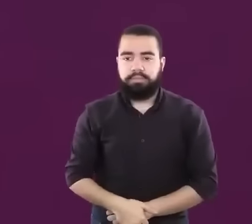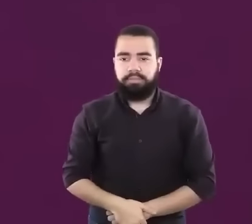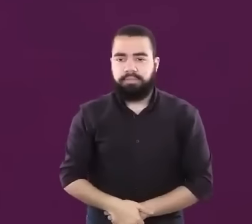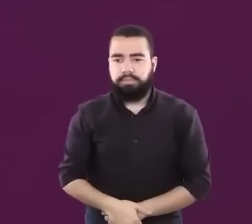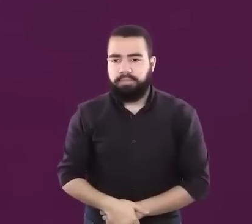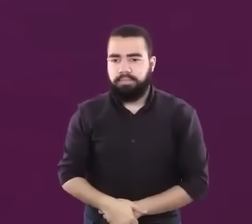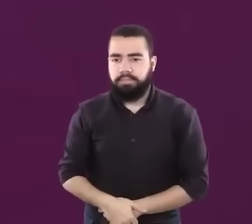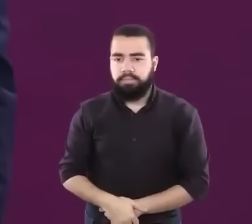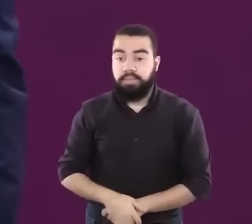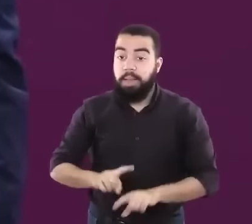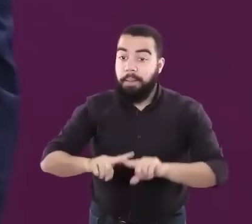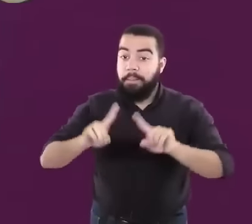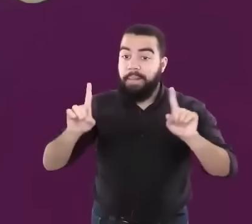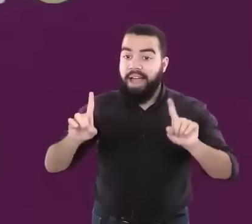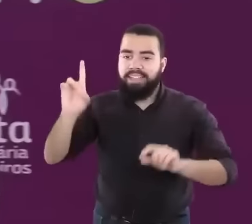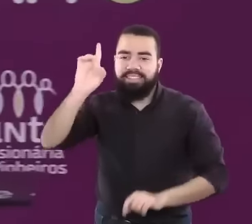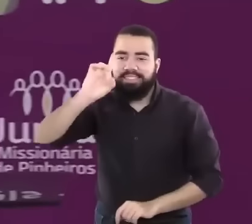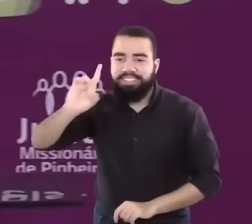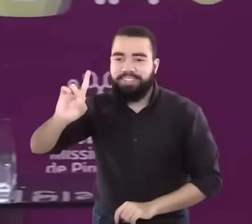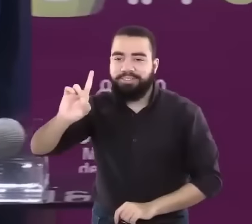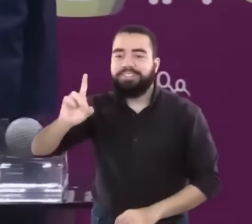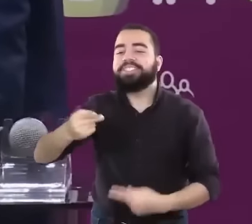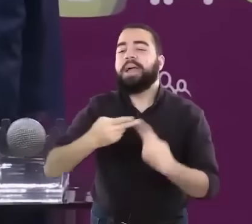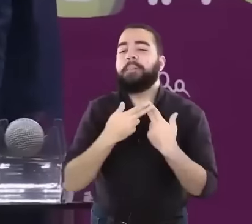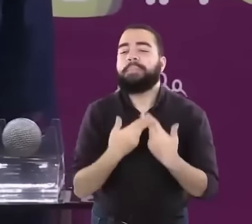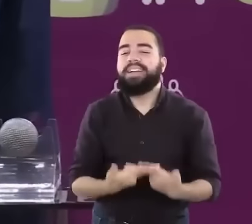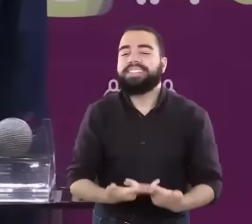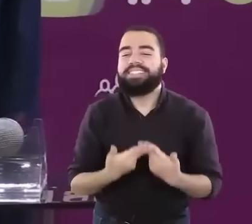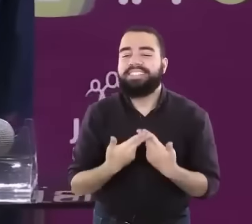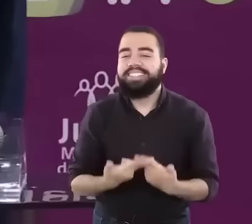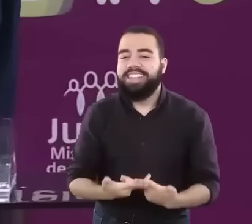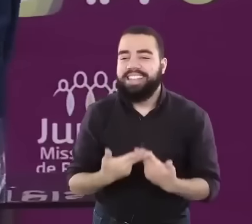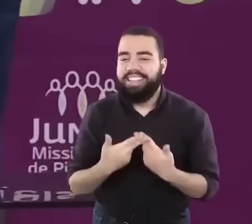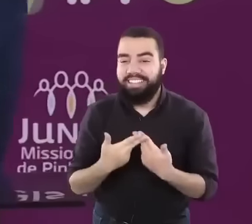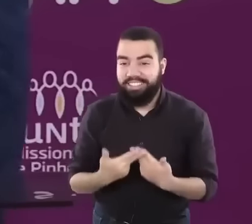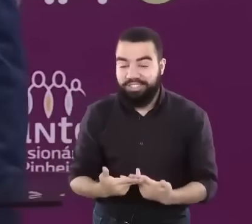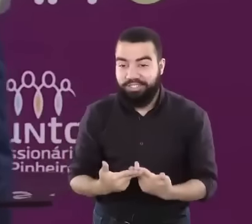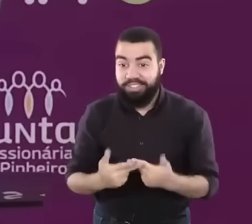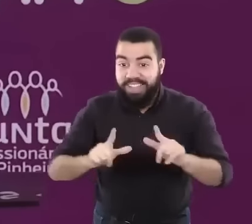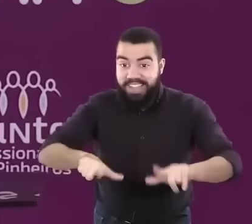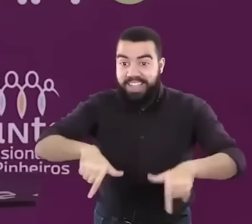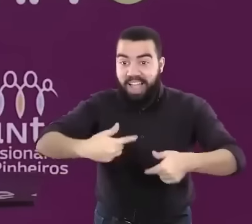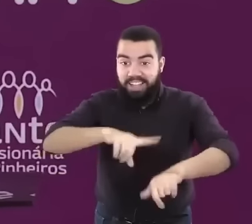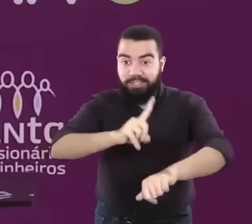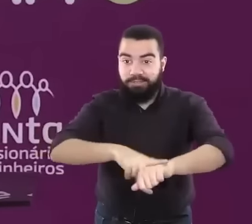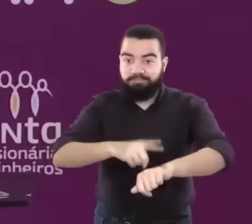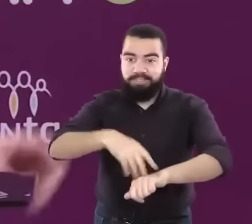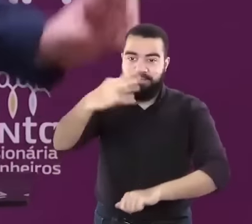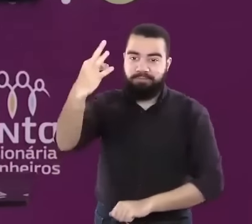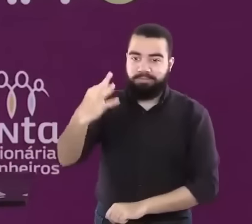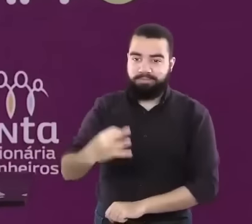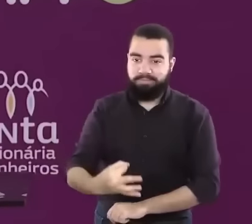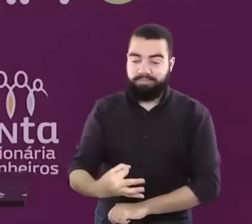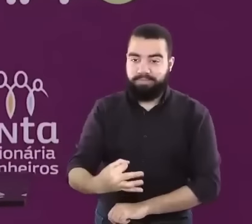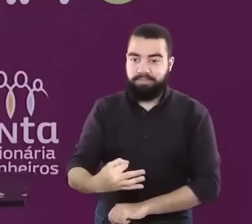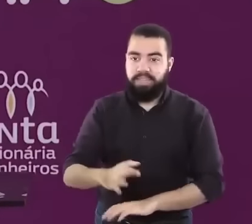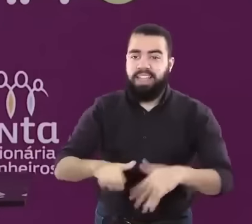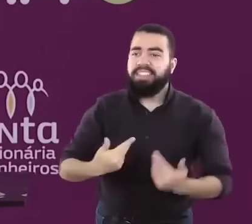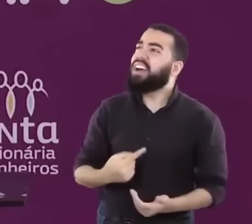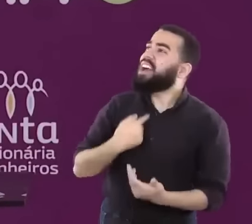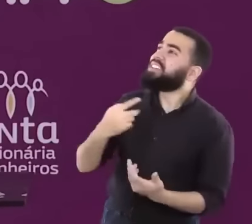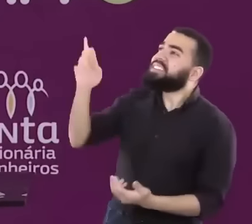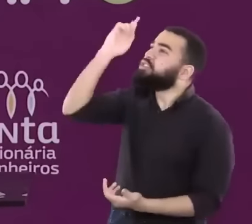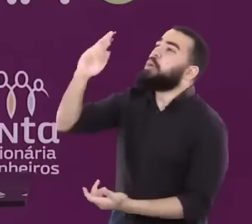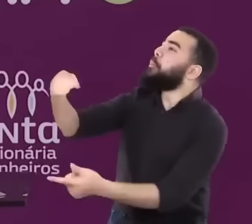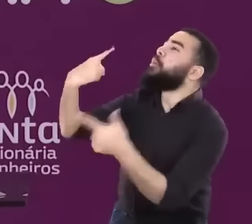imediato Mas Deus ele é longano ele tem o tempo certo e às vezes a gente fica mas Senhor por